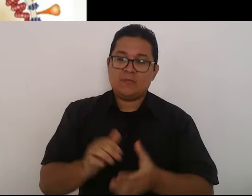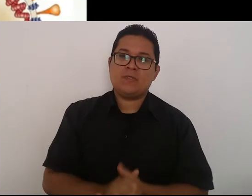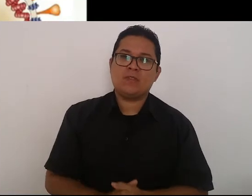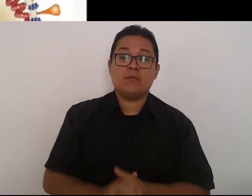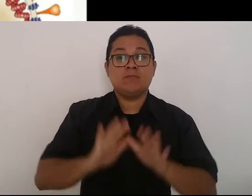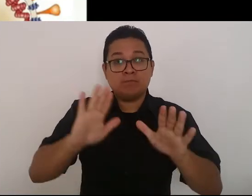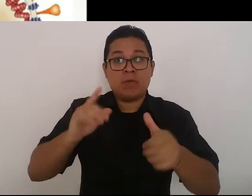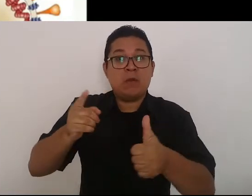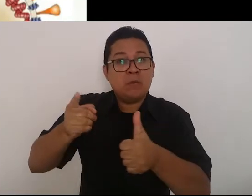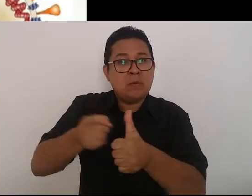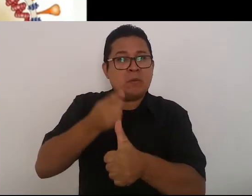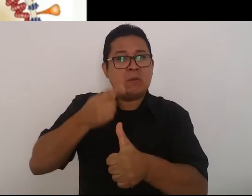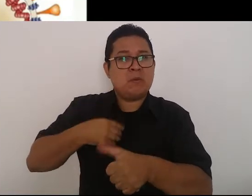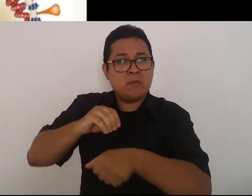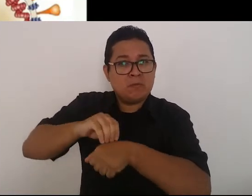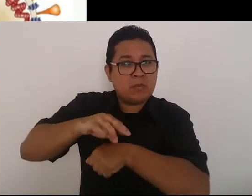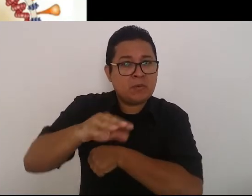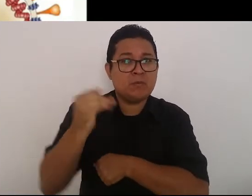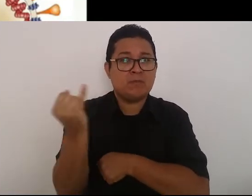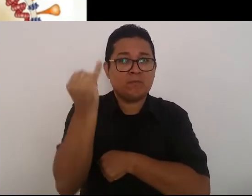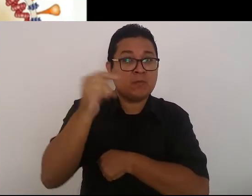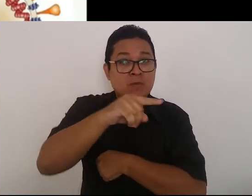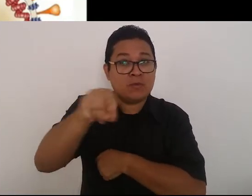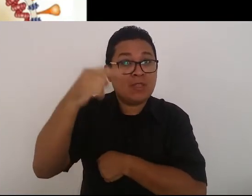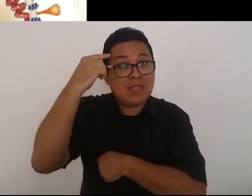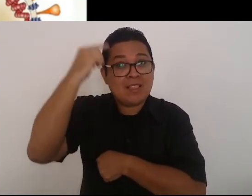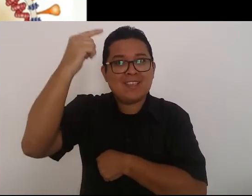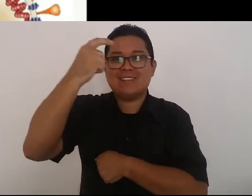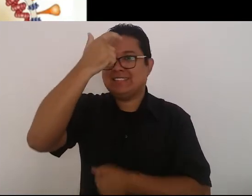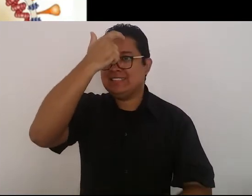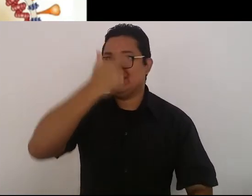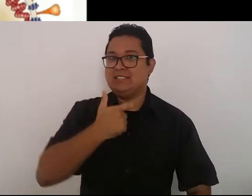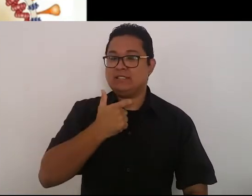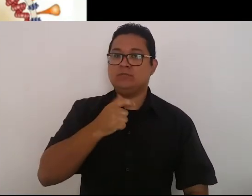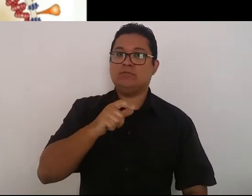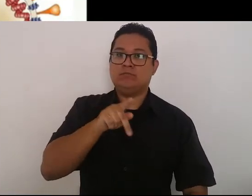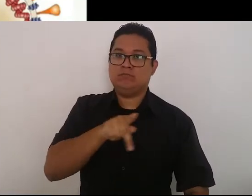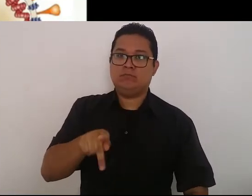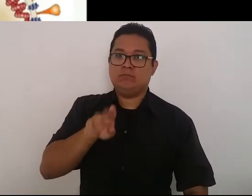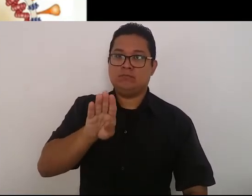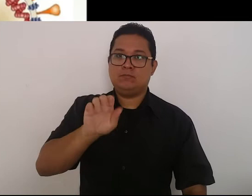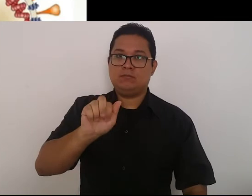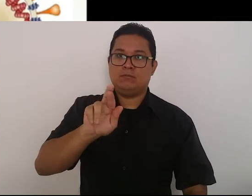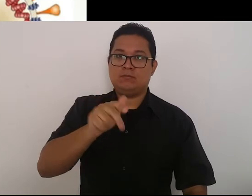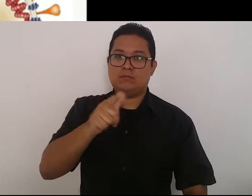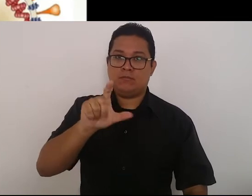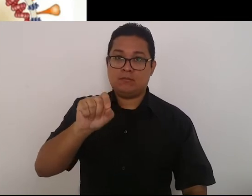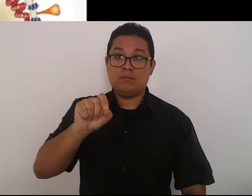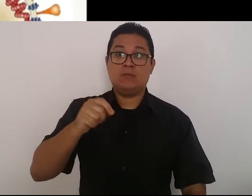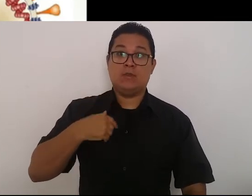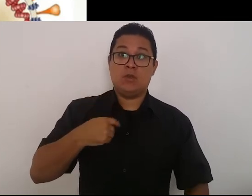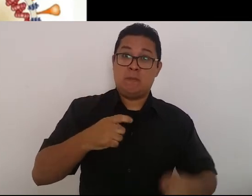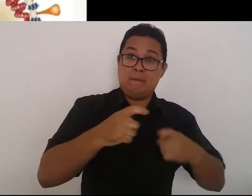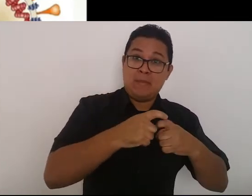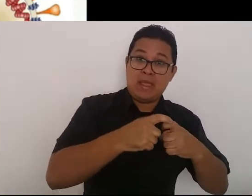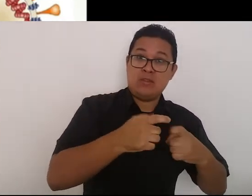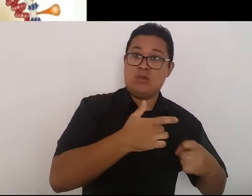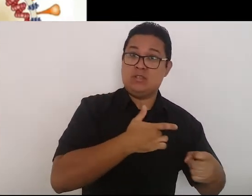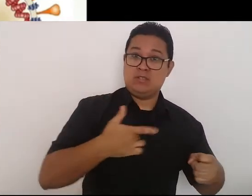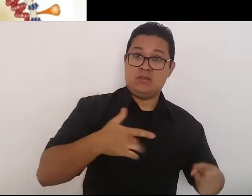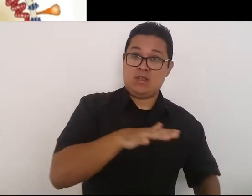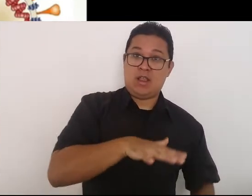da área de virologia, eu sou professor de biologia, minha especialização é mais na parte ambiental,